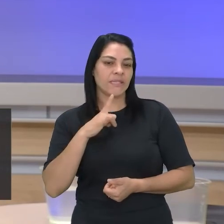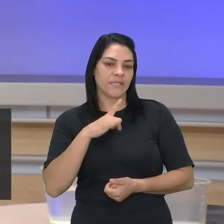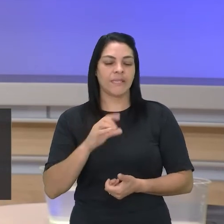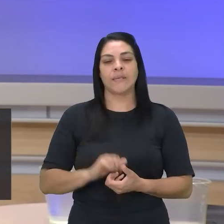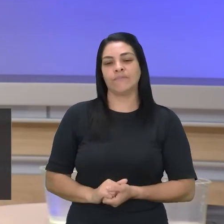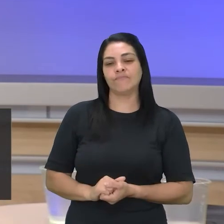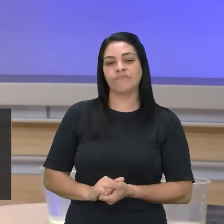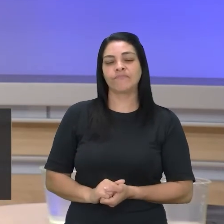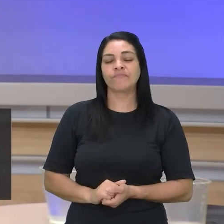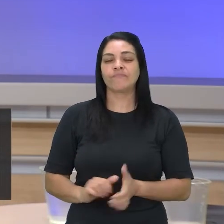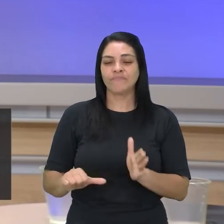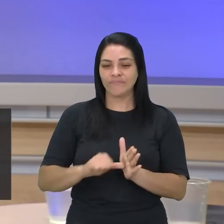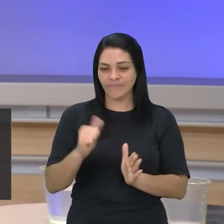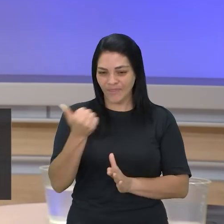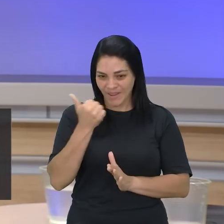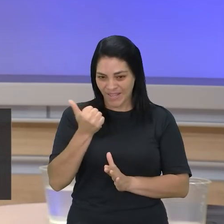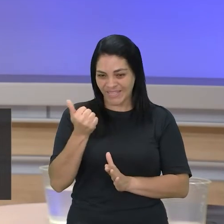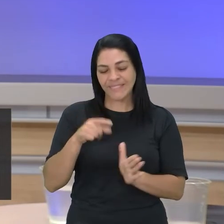Vamos para a primeira pergunta, né?